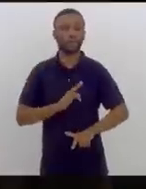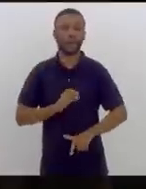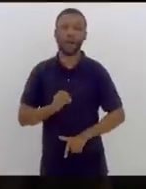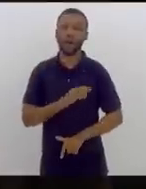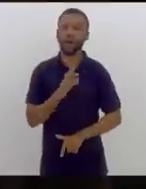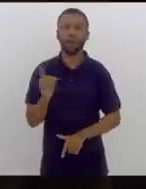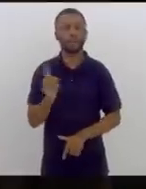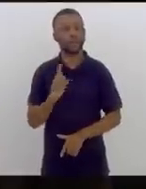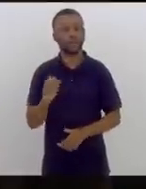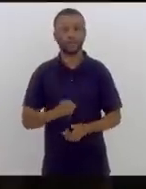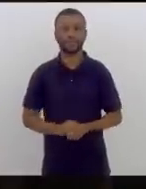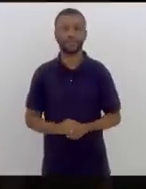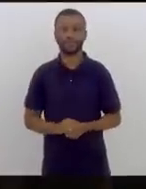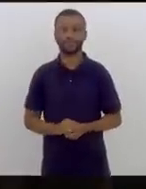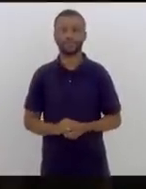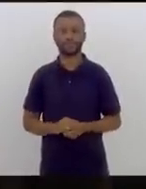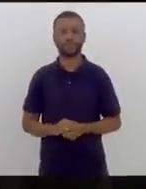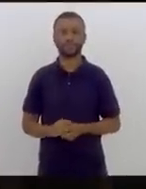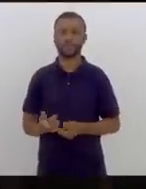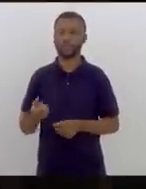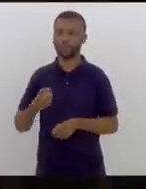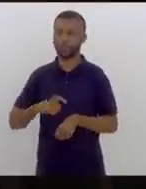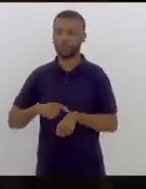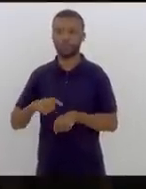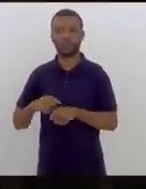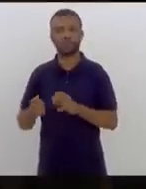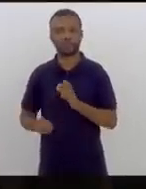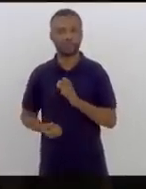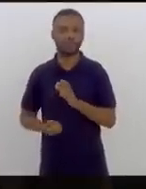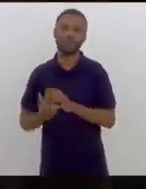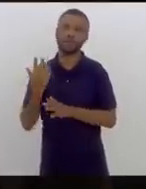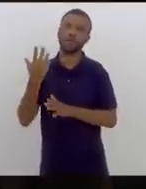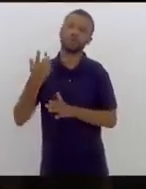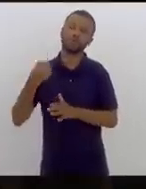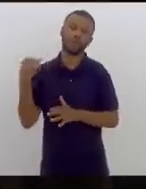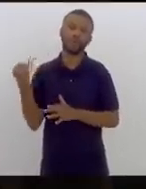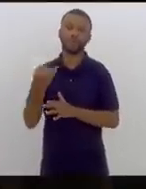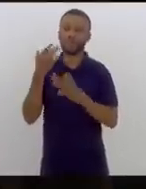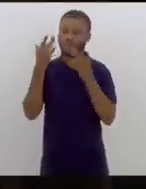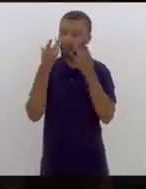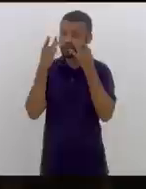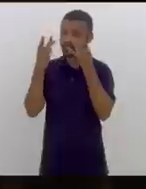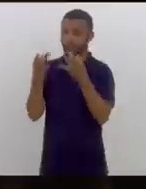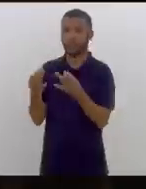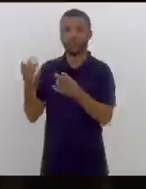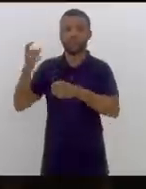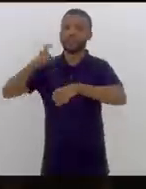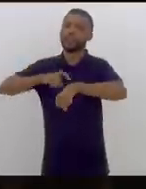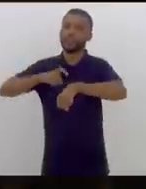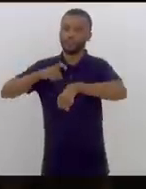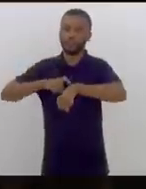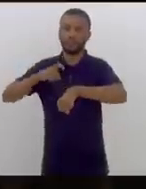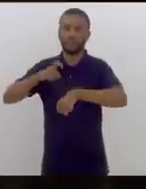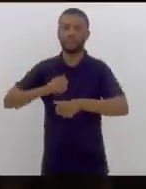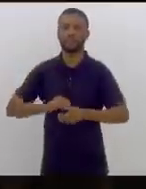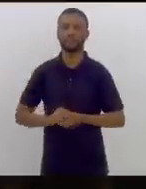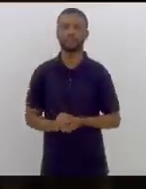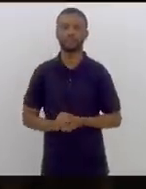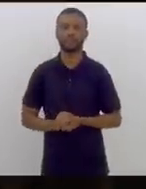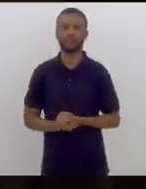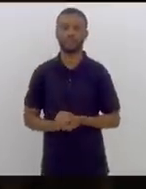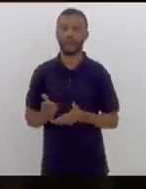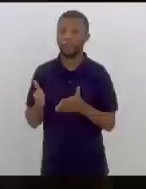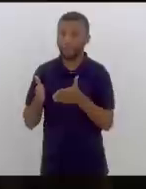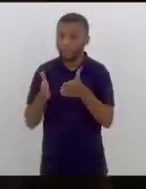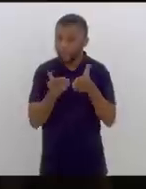a sua criação e até receber bem bem importante frisar nesse momento todo todos os